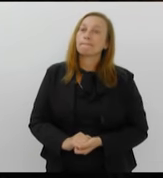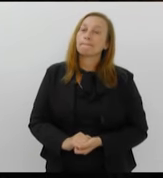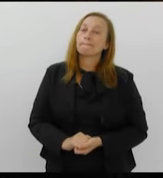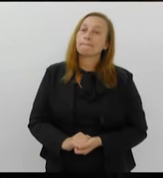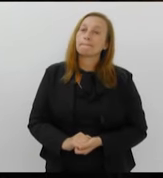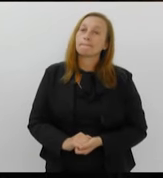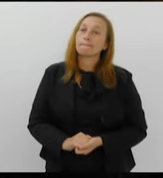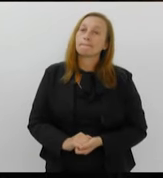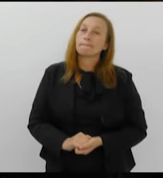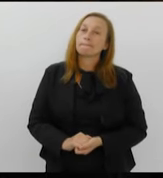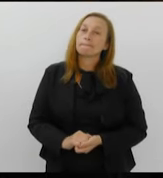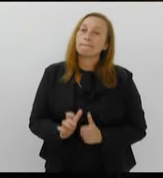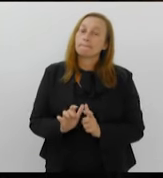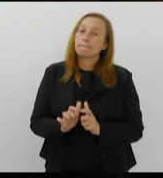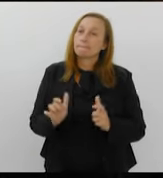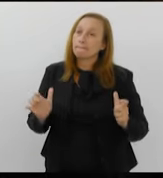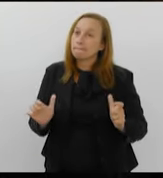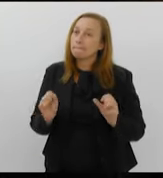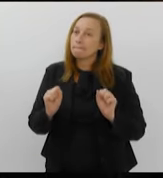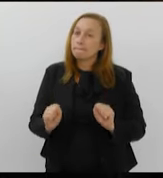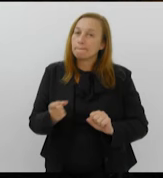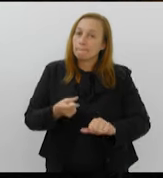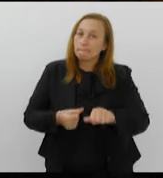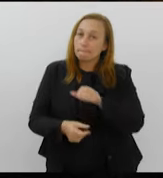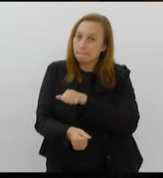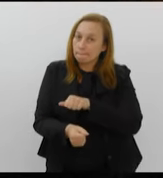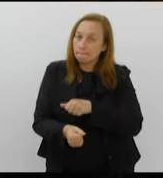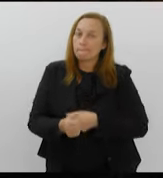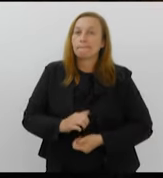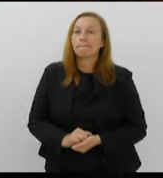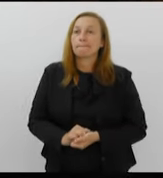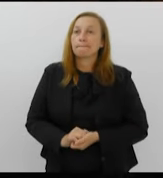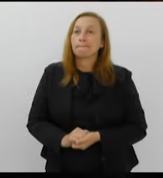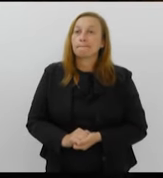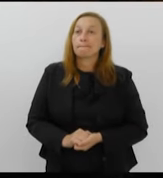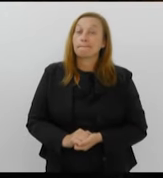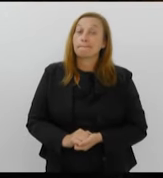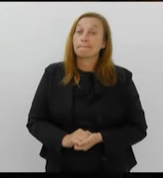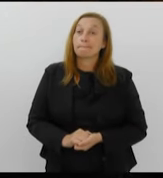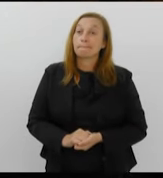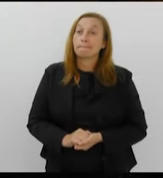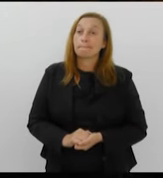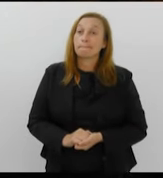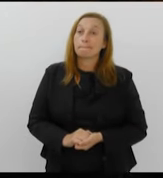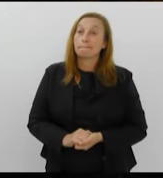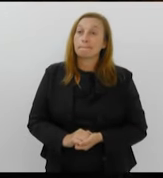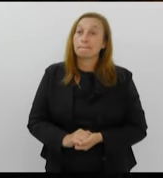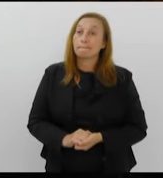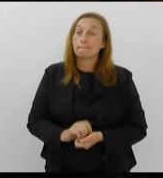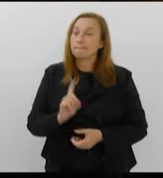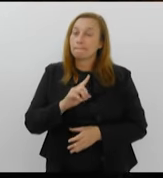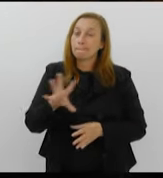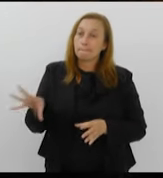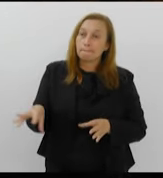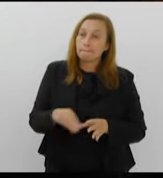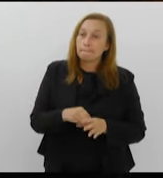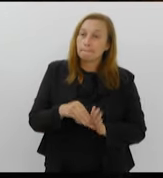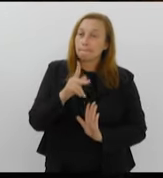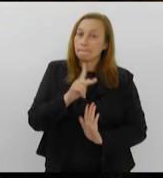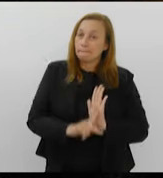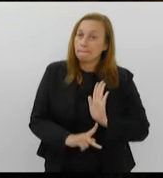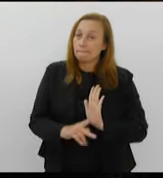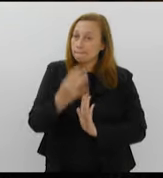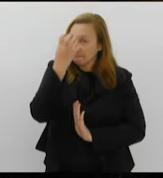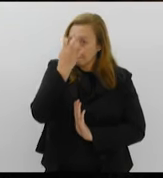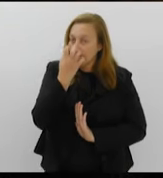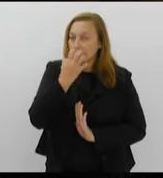com uma abrangência tão grande do que pode ser investido, e a gente sequer inserir nesse projeto, de maneira